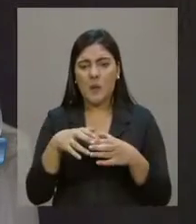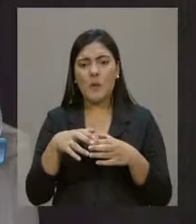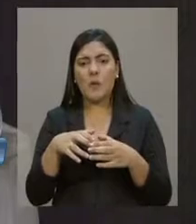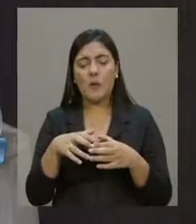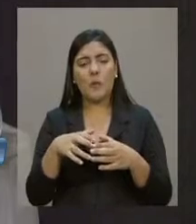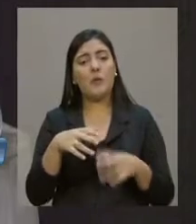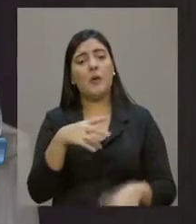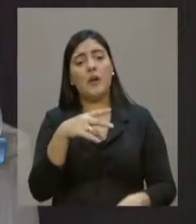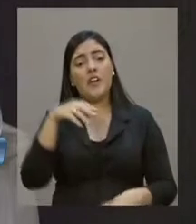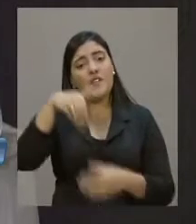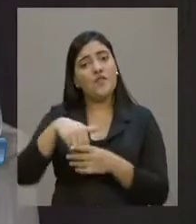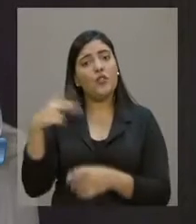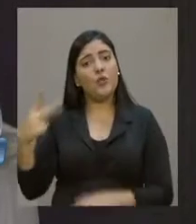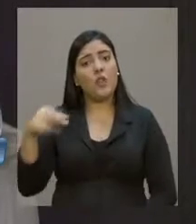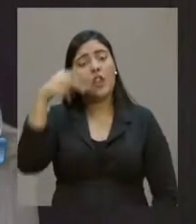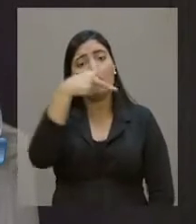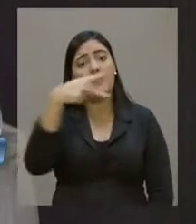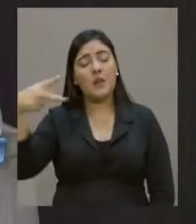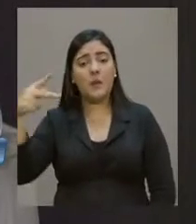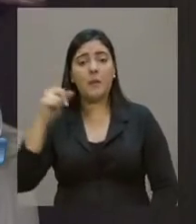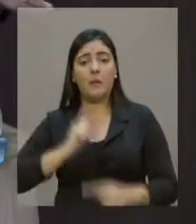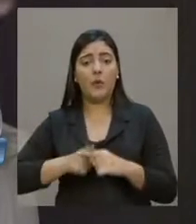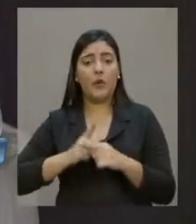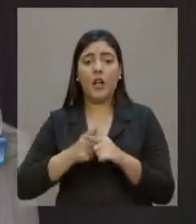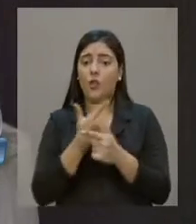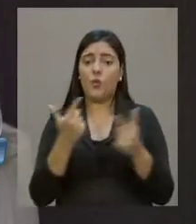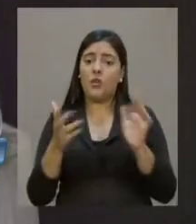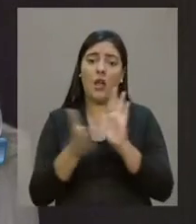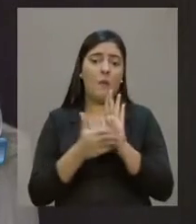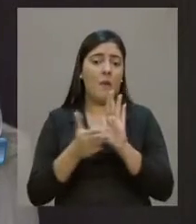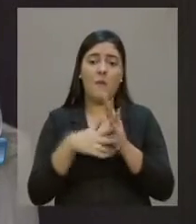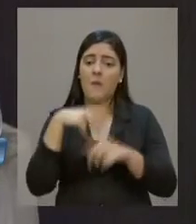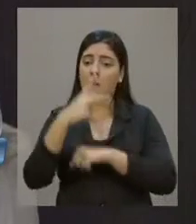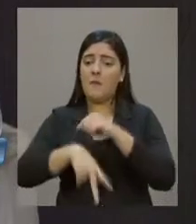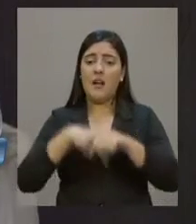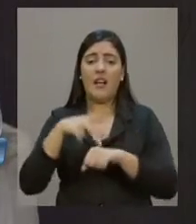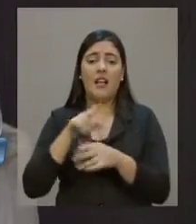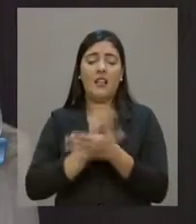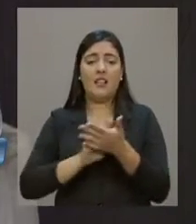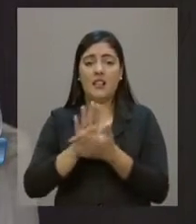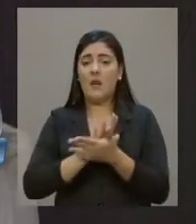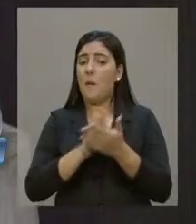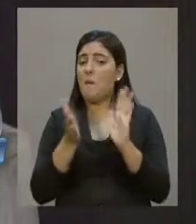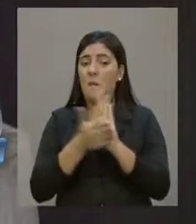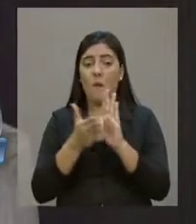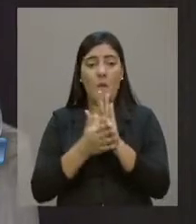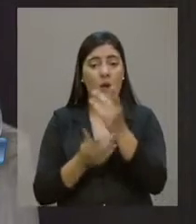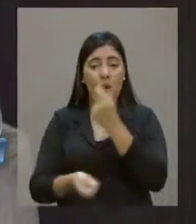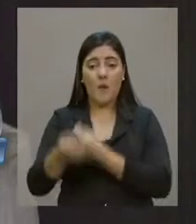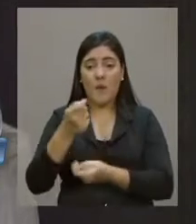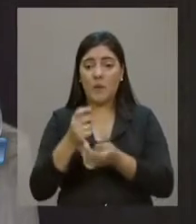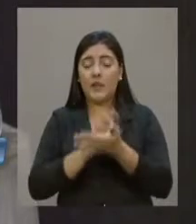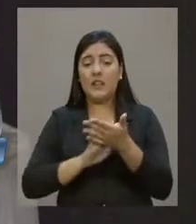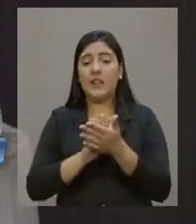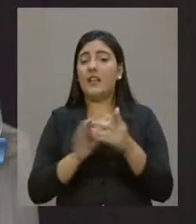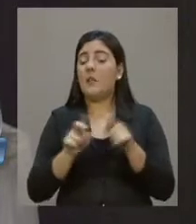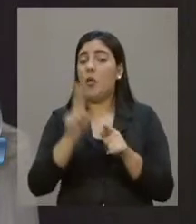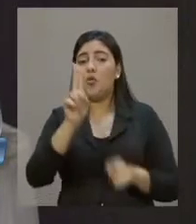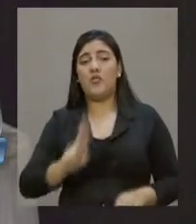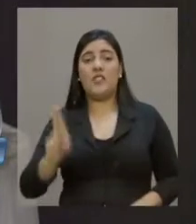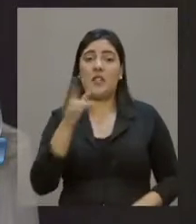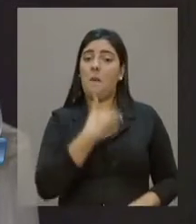à presidência da República. Porque ele não tem proposta para o país, ele não tem proposta para a economia, ele não tem muito menos proposta para a universidade